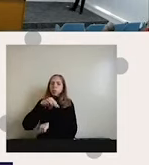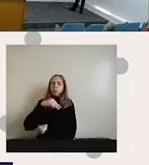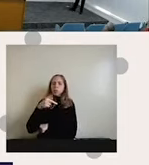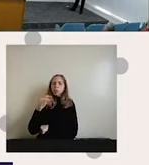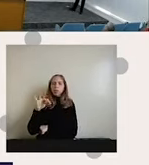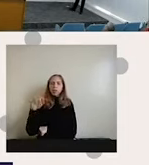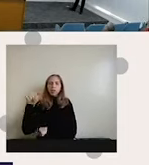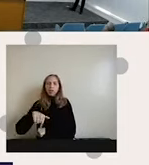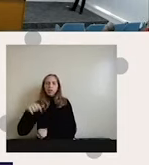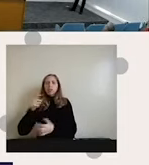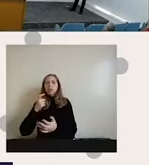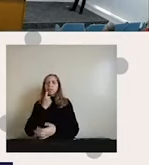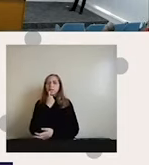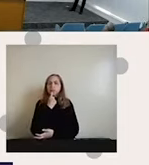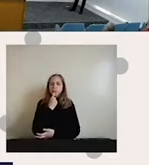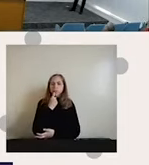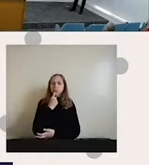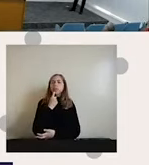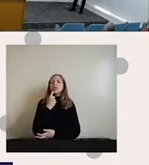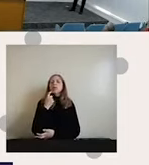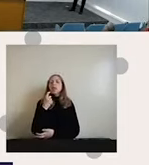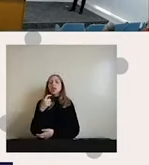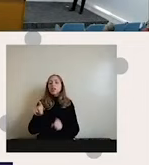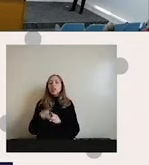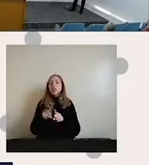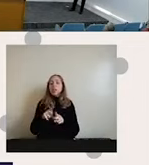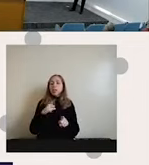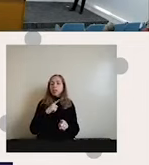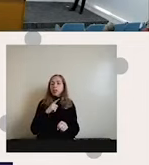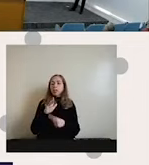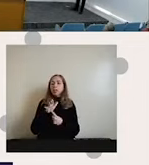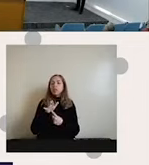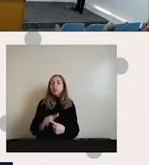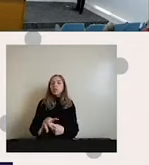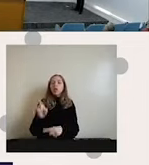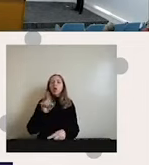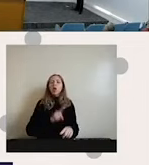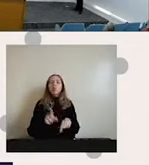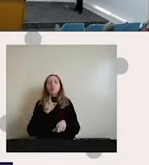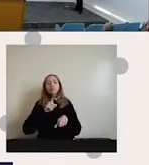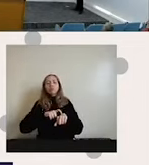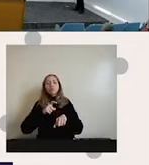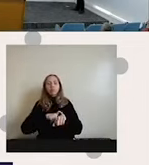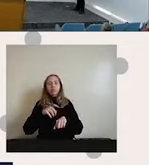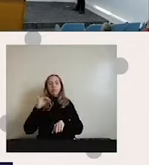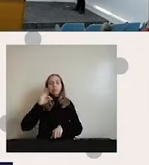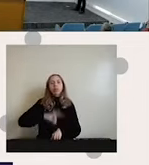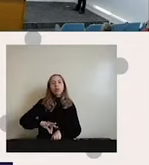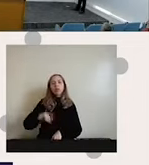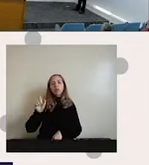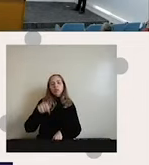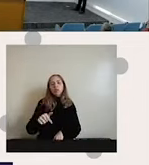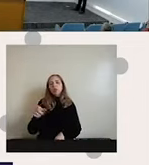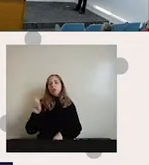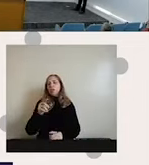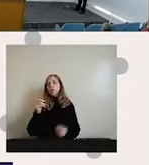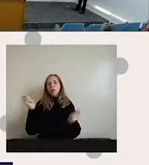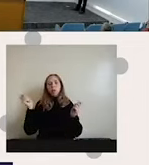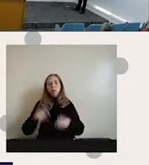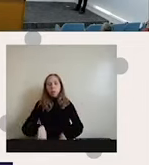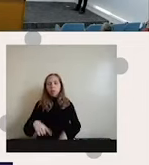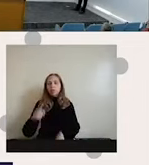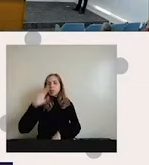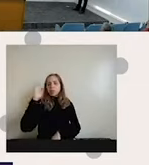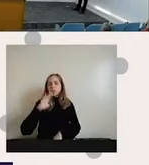região, e a gente apresentou alguns números sobre essa concessão de benefícios por incapacidade no Brasil, os transtornos mentais, a terceira principal